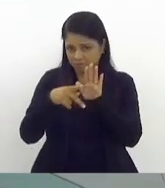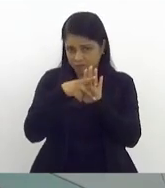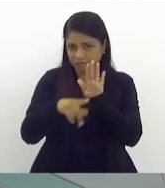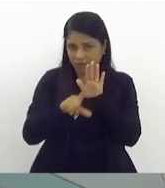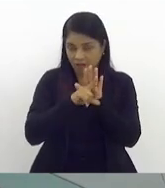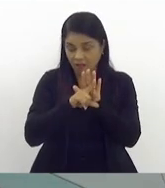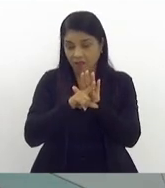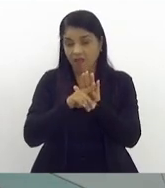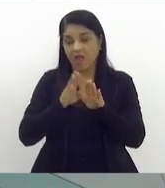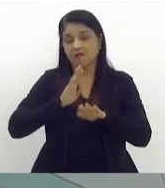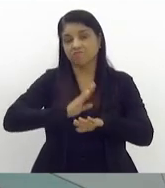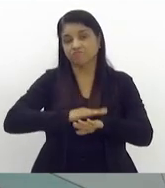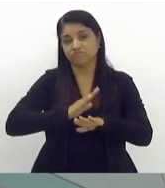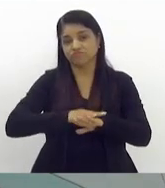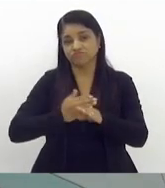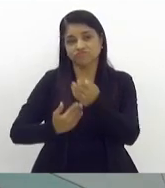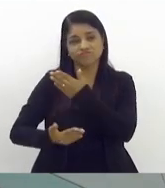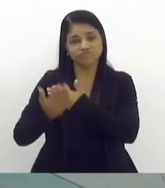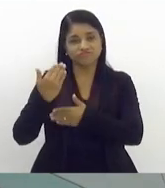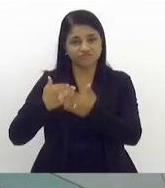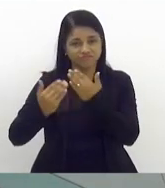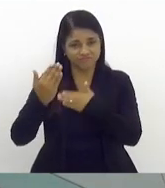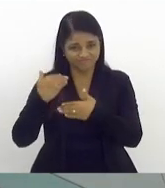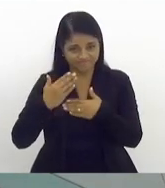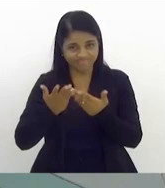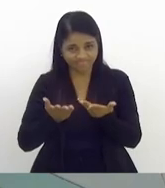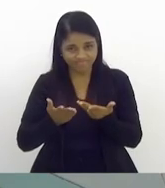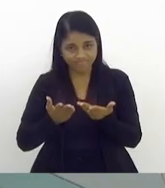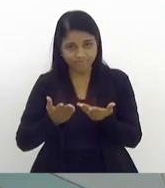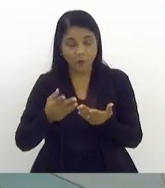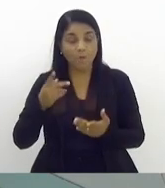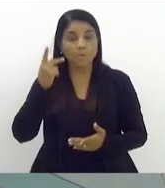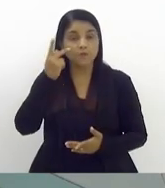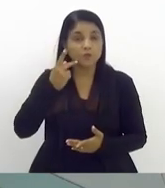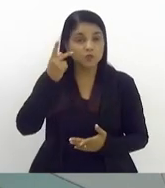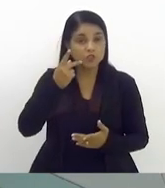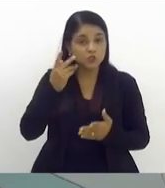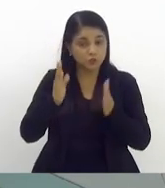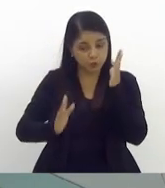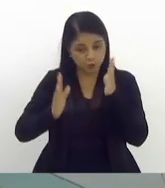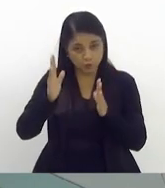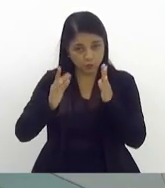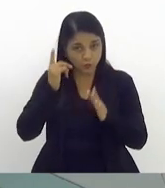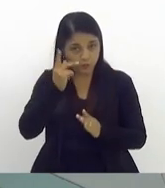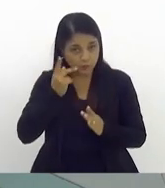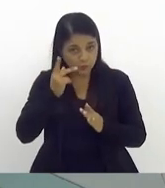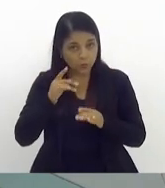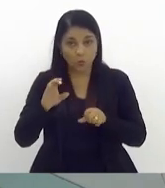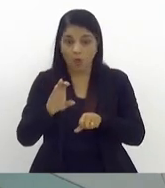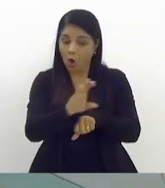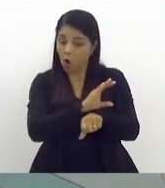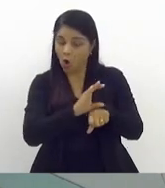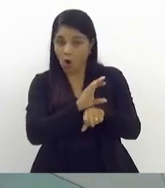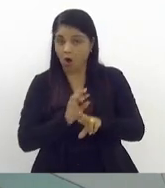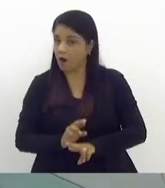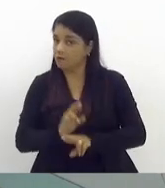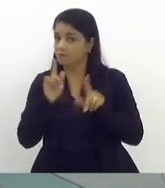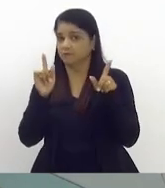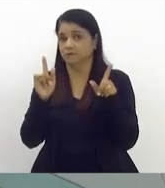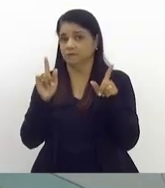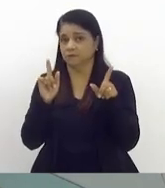é outro. Estou falando de tempo político, não de constitucionalidade.